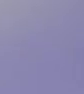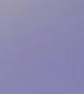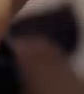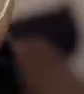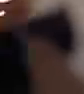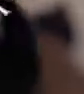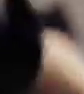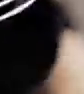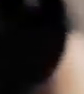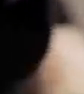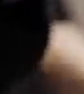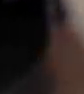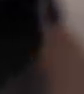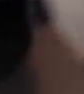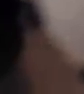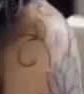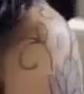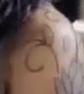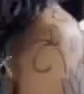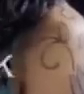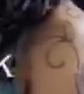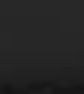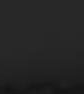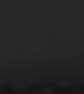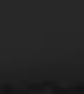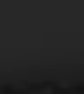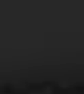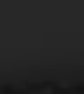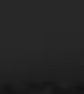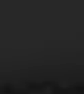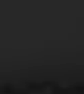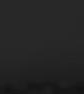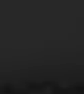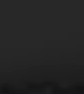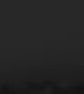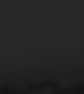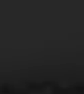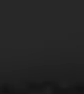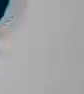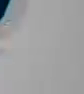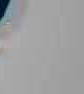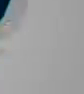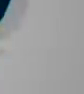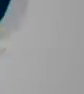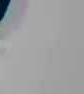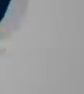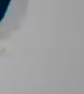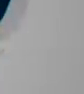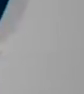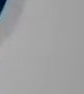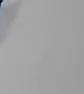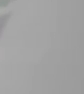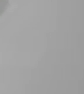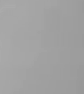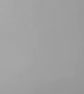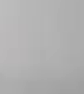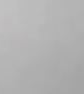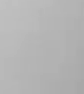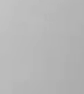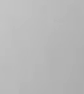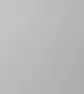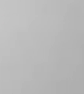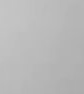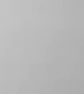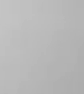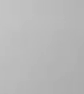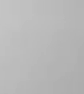nunca mais. Guaraná Real Long Neck. Girou, tomou. Axis. Evoluir sempre. MP Consultoria. Soluções de